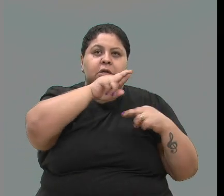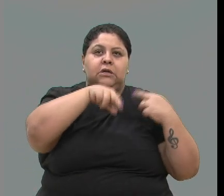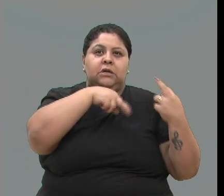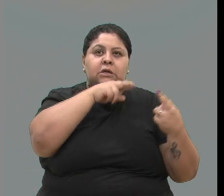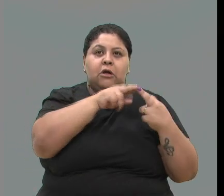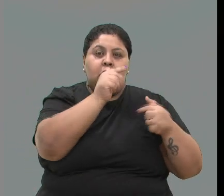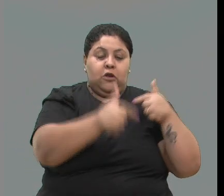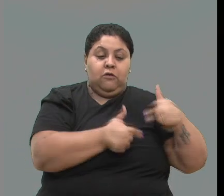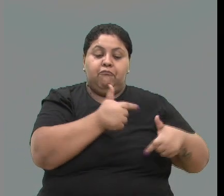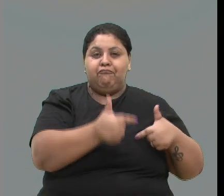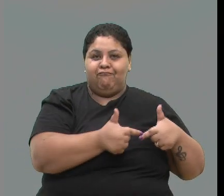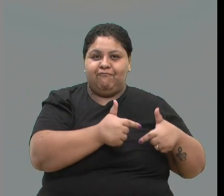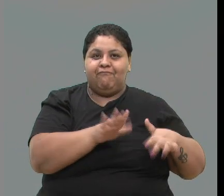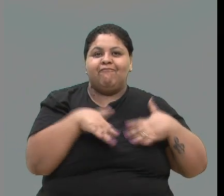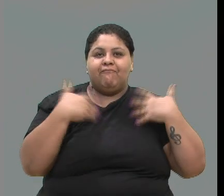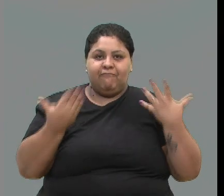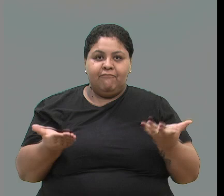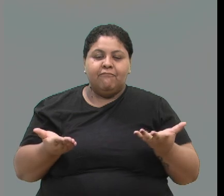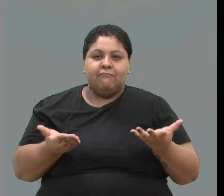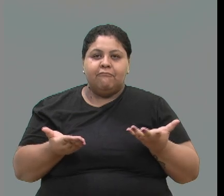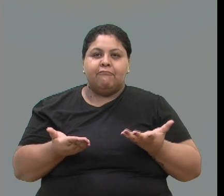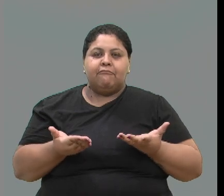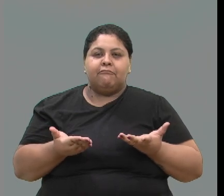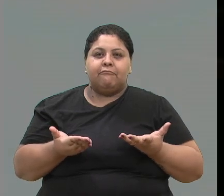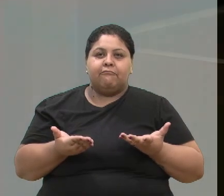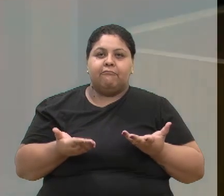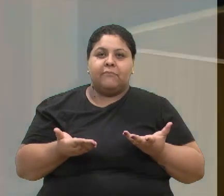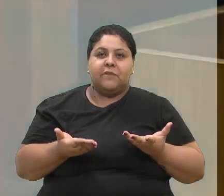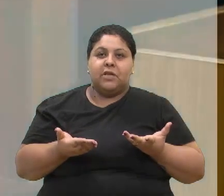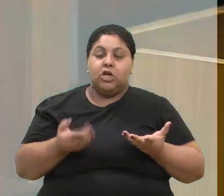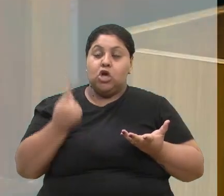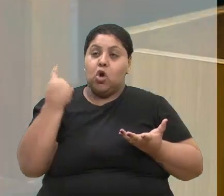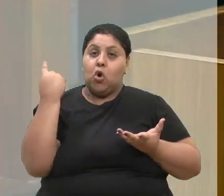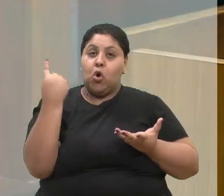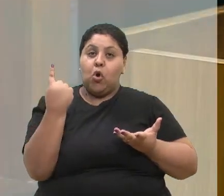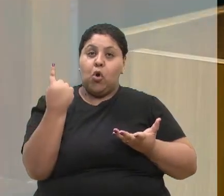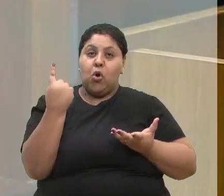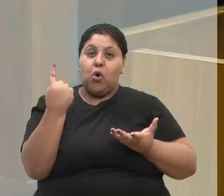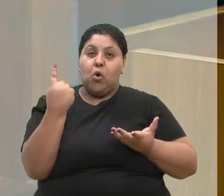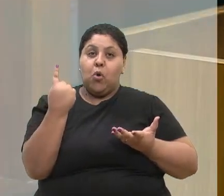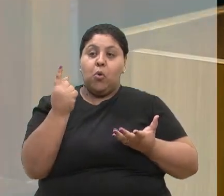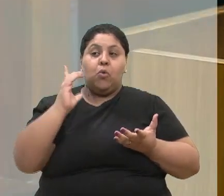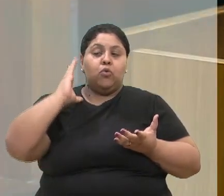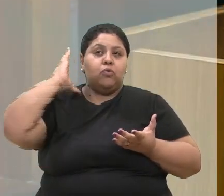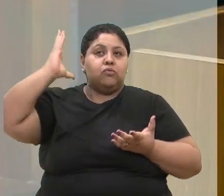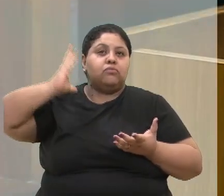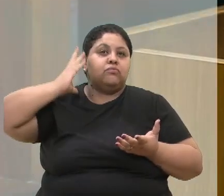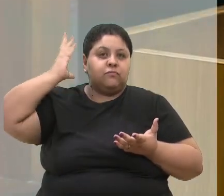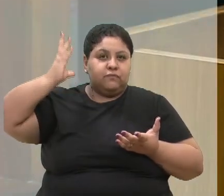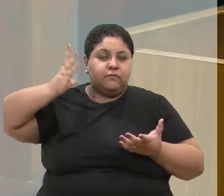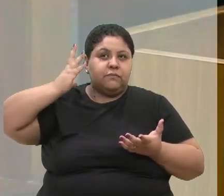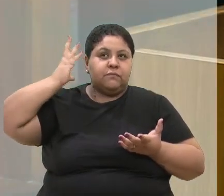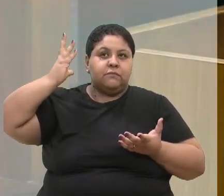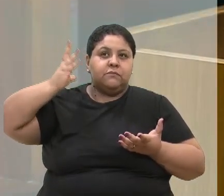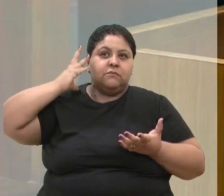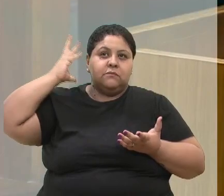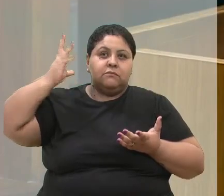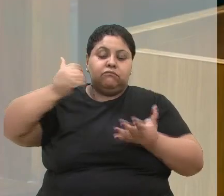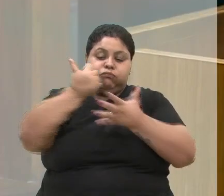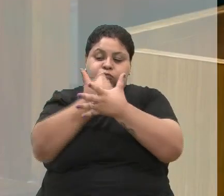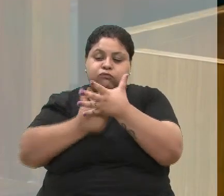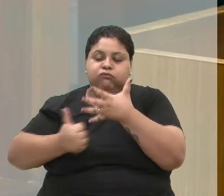relacionados ao trabalho. Então, esse é apenas um dos tantos palestrantes que vão nos